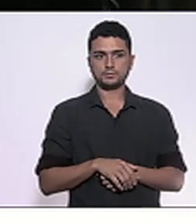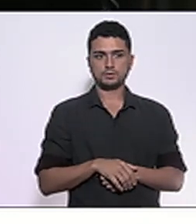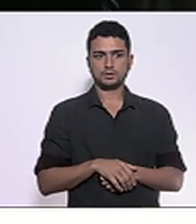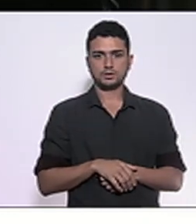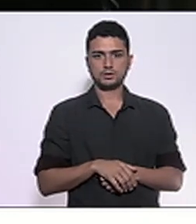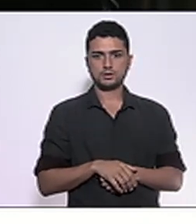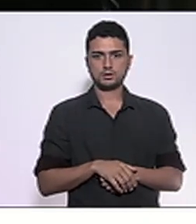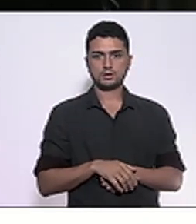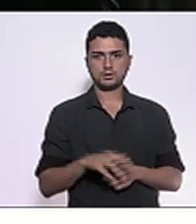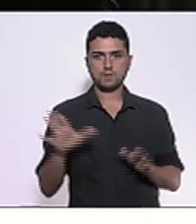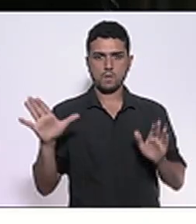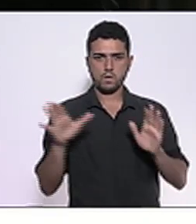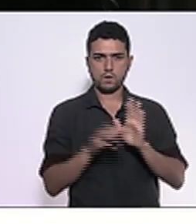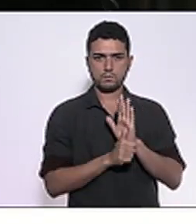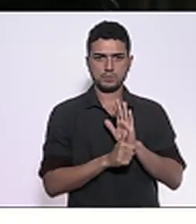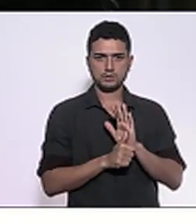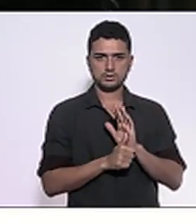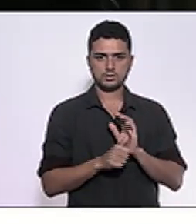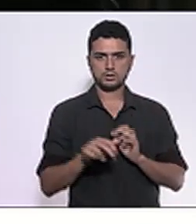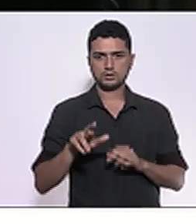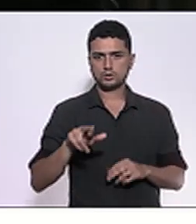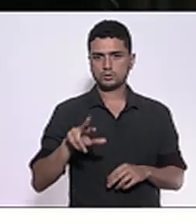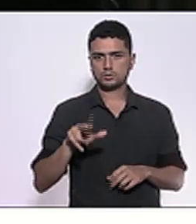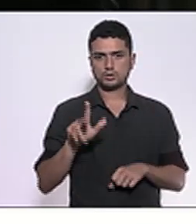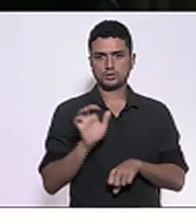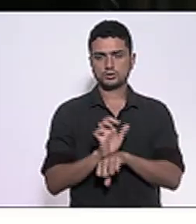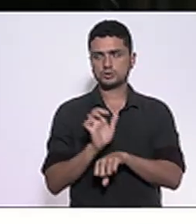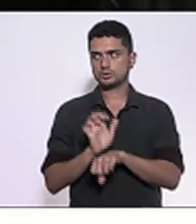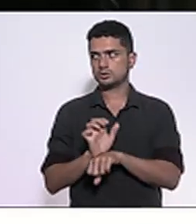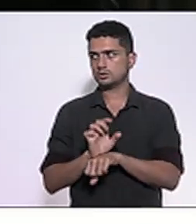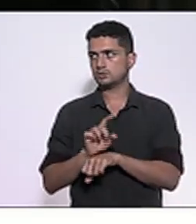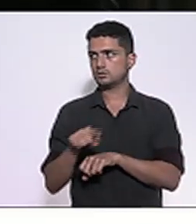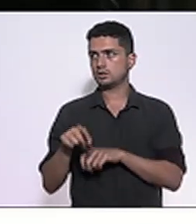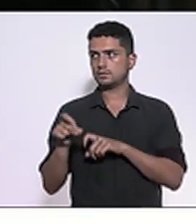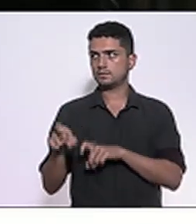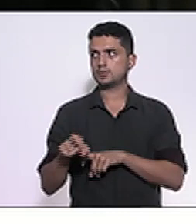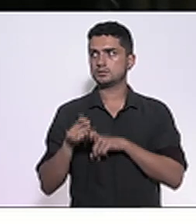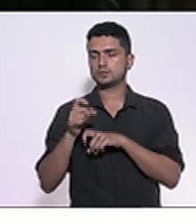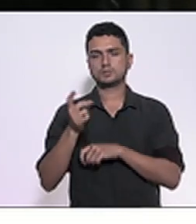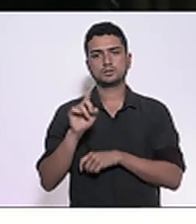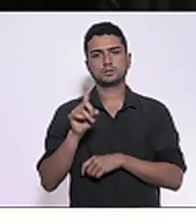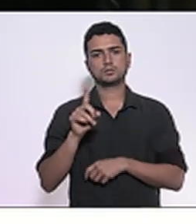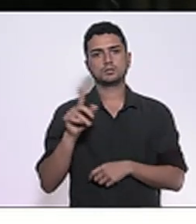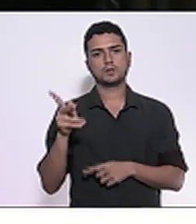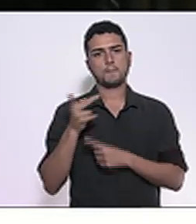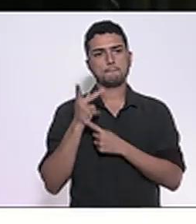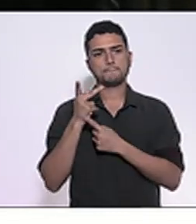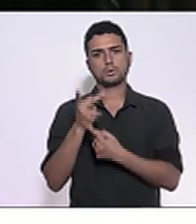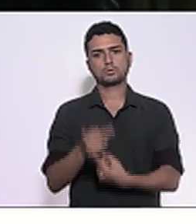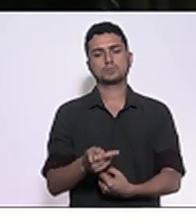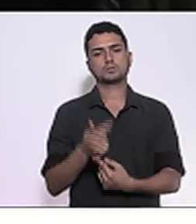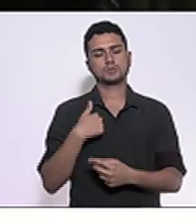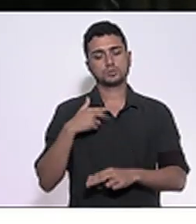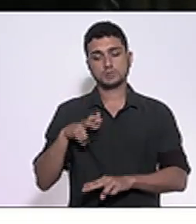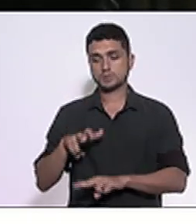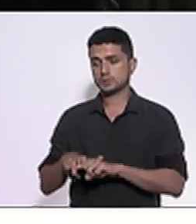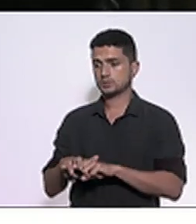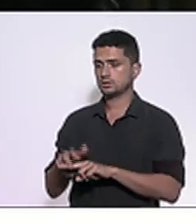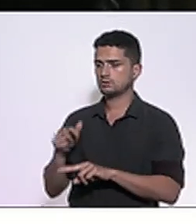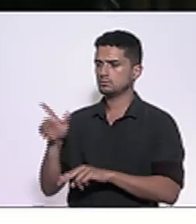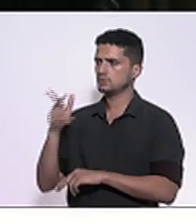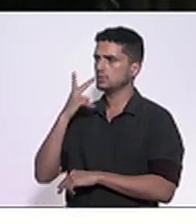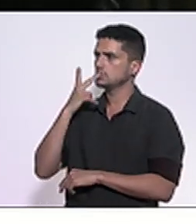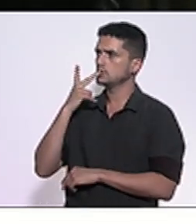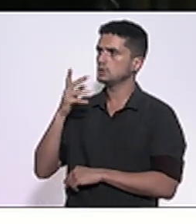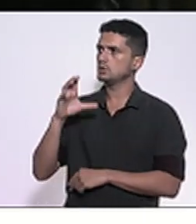cassação, não foi na do Estado, não foi da Fazenda, não, foi da Procuradoria, estava sentado aqui. Quando a gente falou na cassação